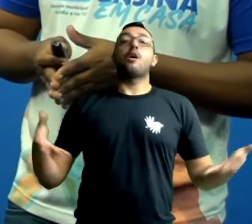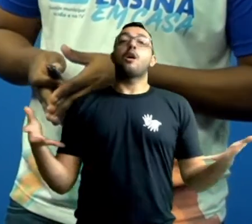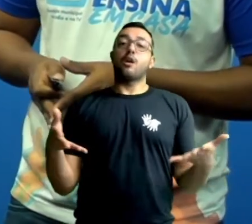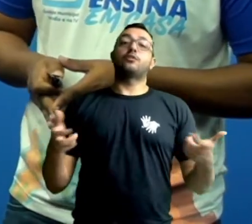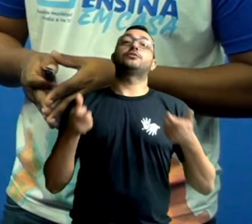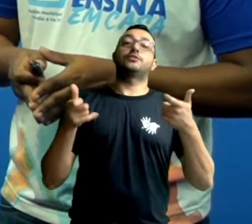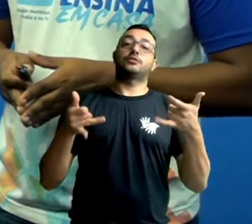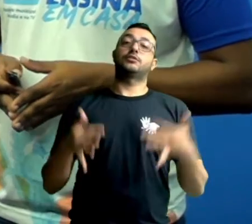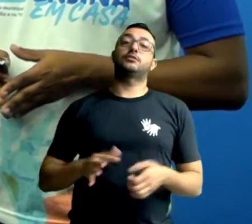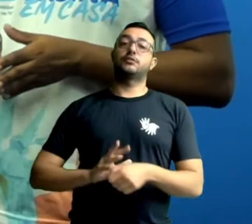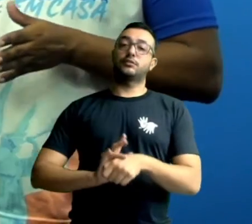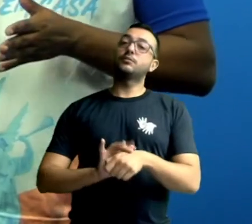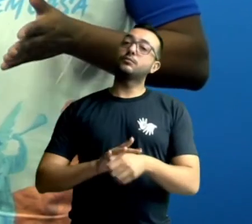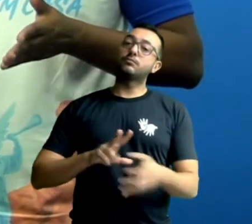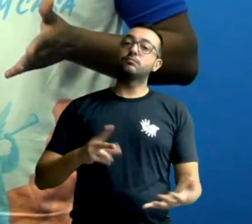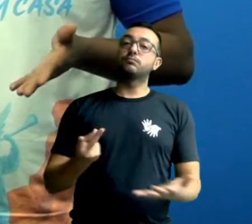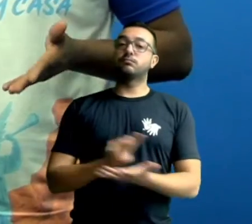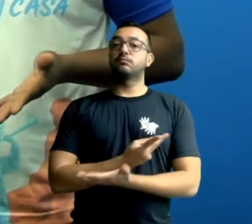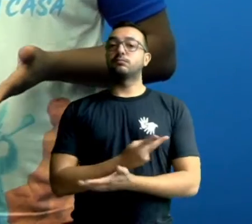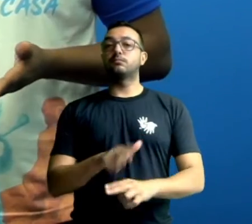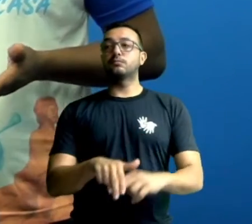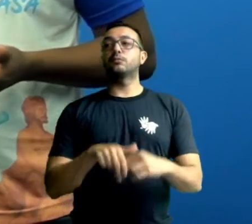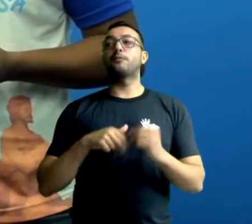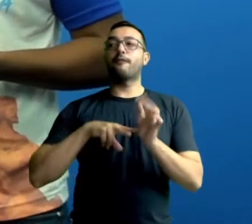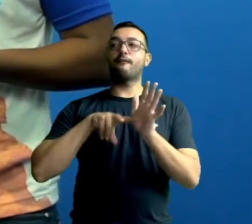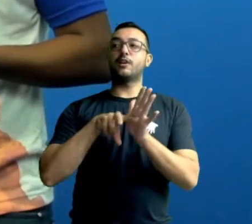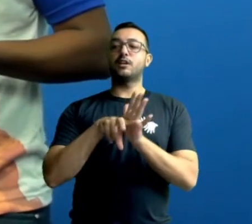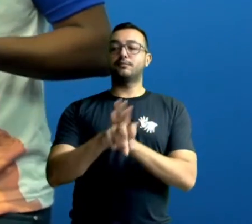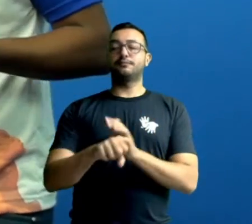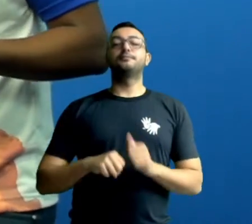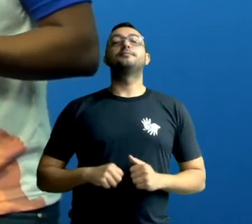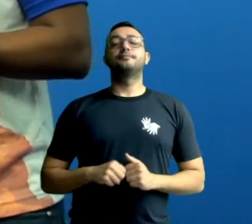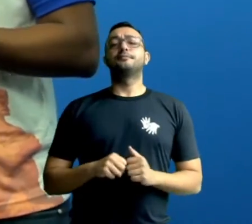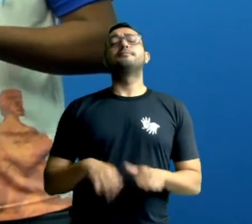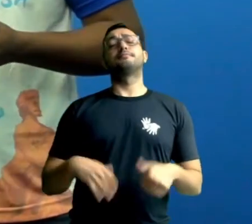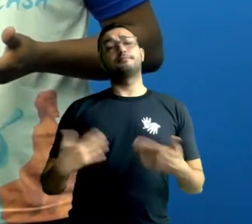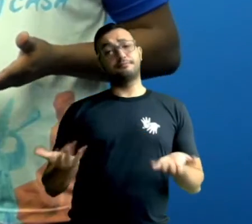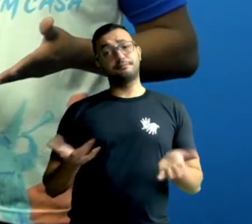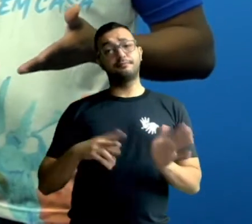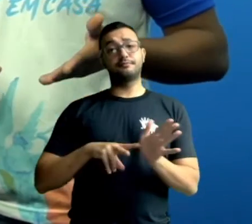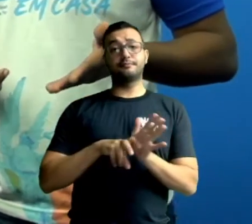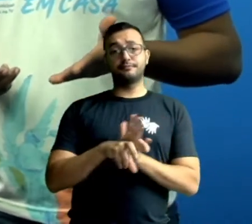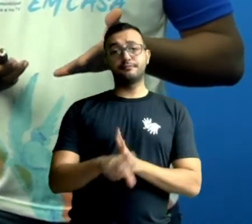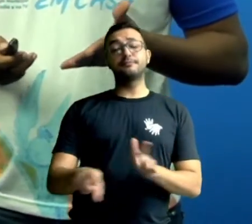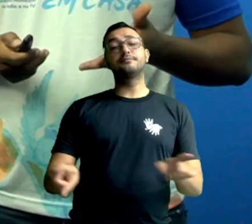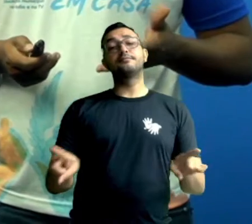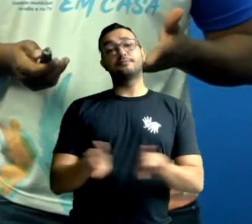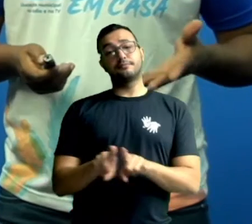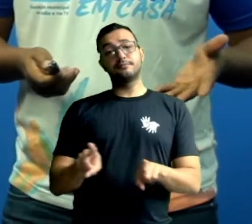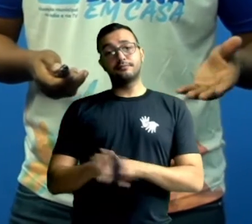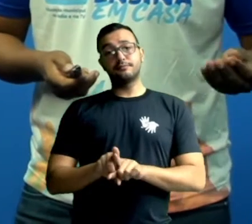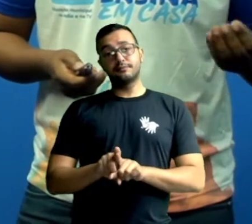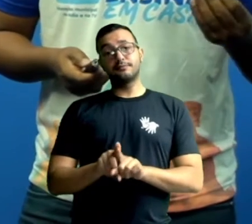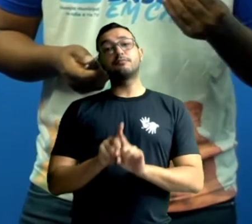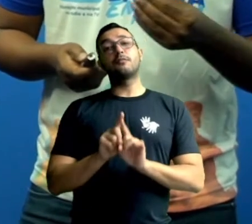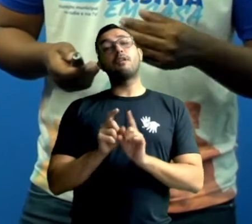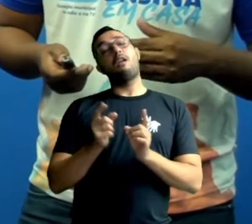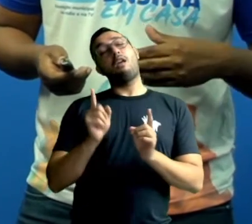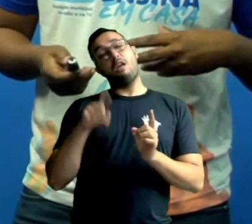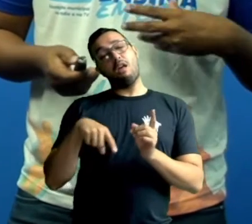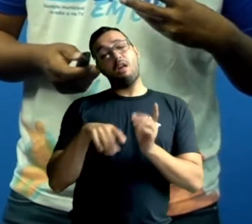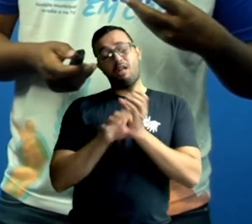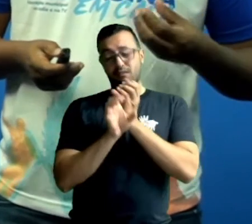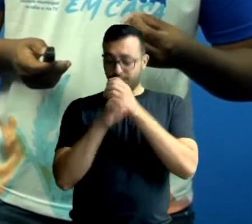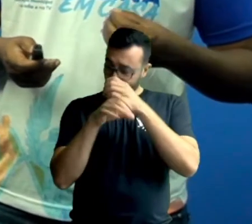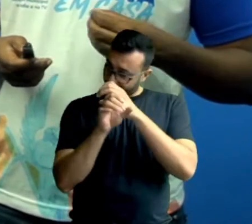falaremos sobre as doenças causadas por esses vírus. Afinal, os vírus também fazem parte dos seres